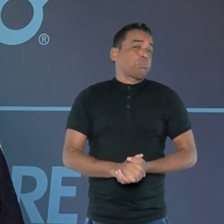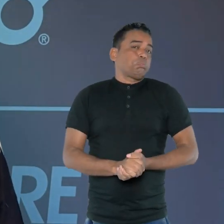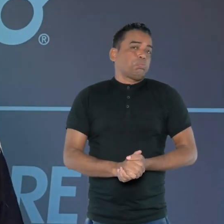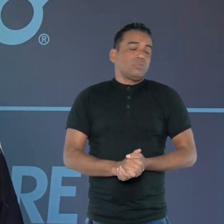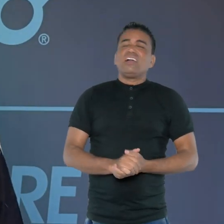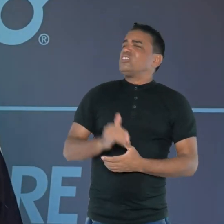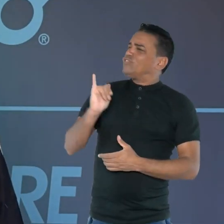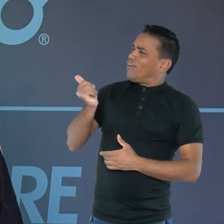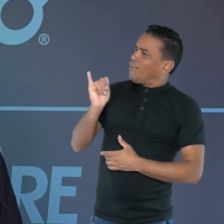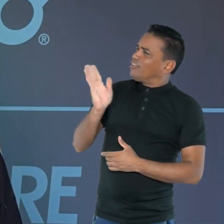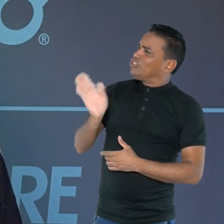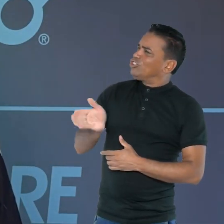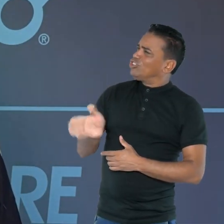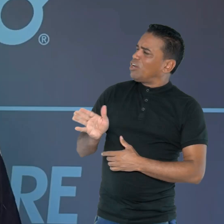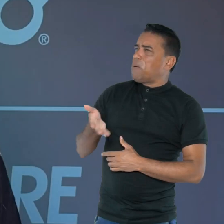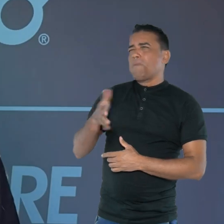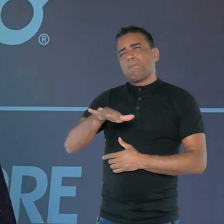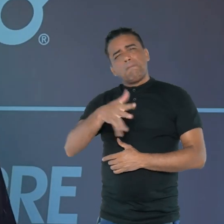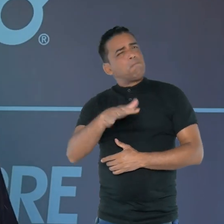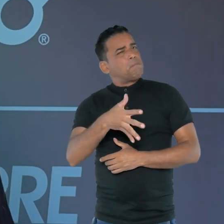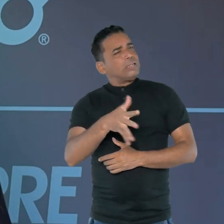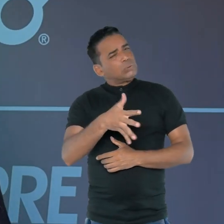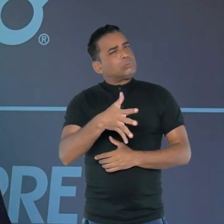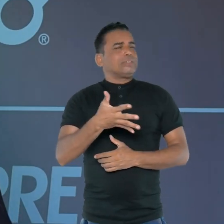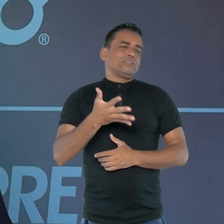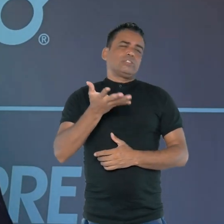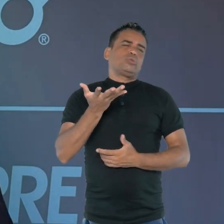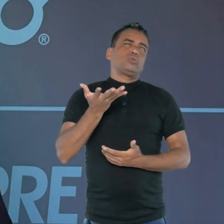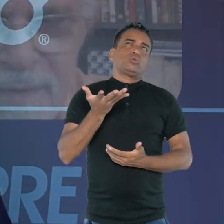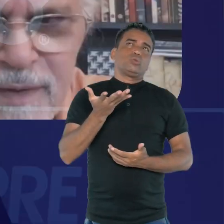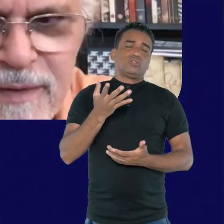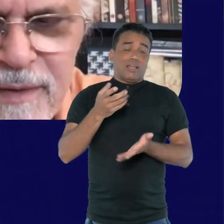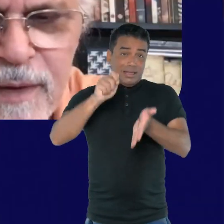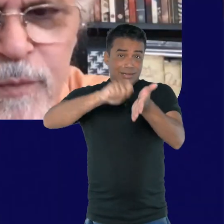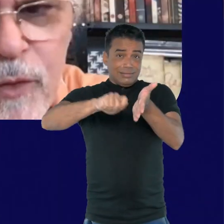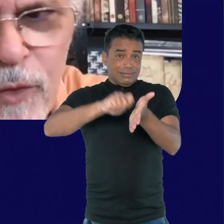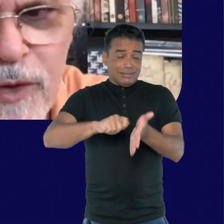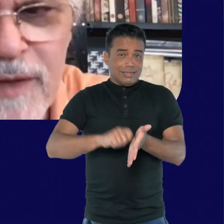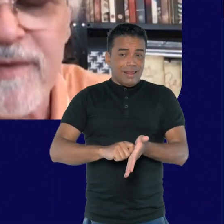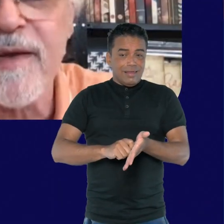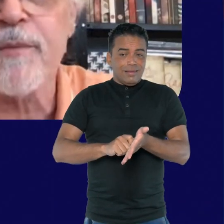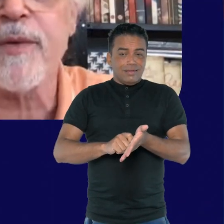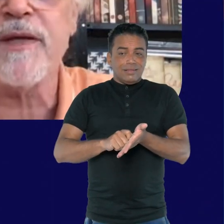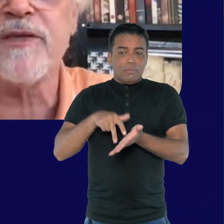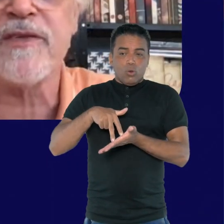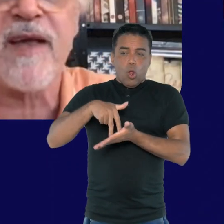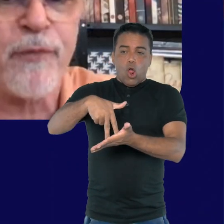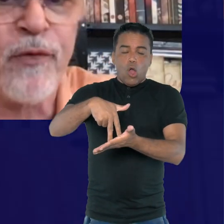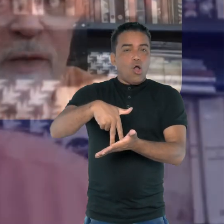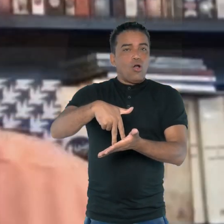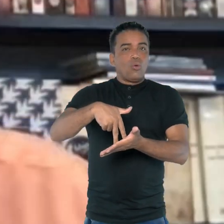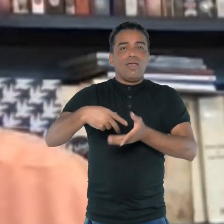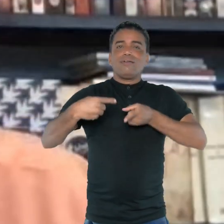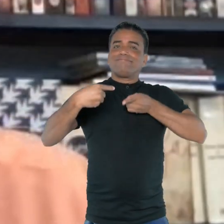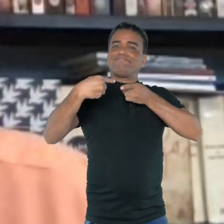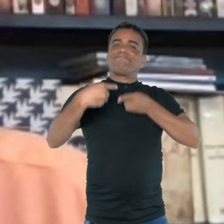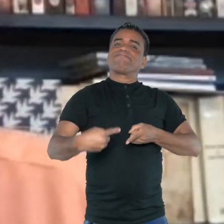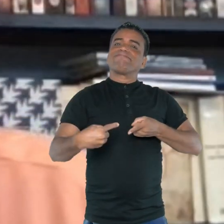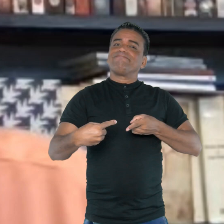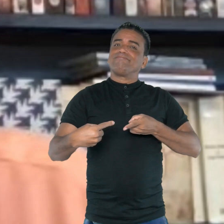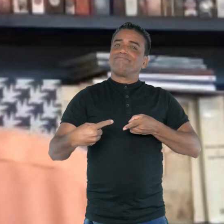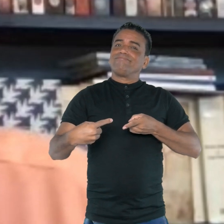um pouco mais ou menos assim. A escrita me coloca sempre